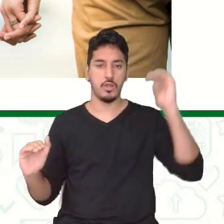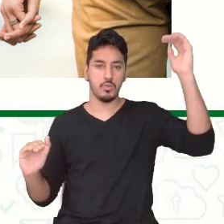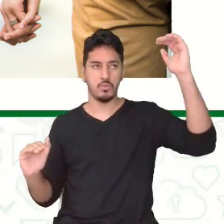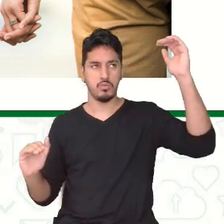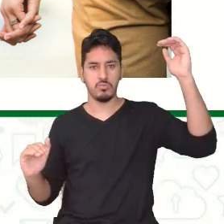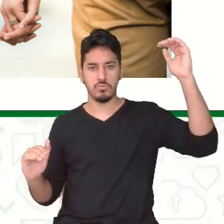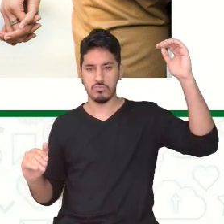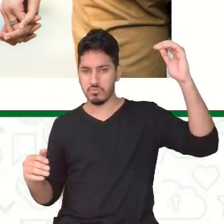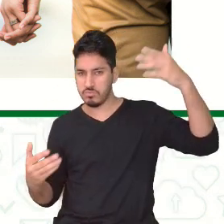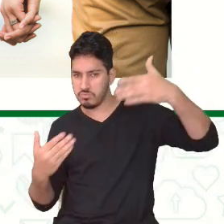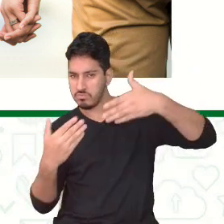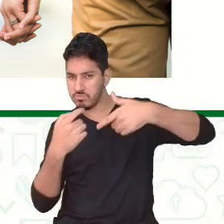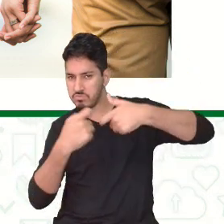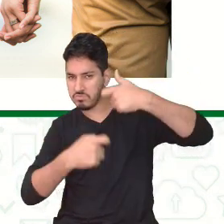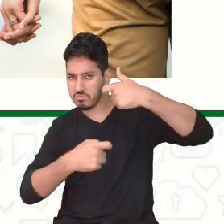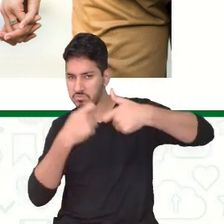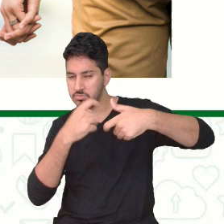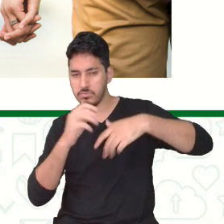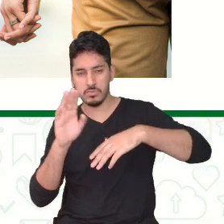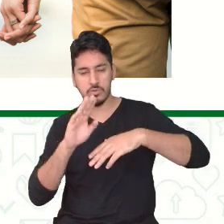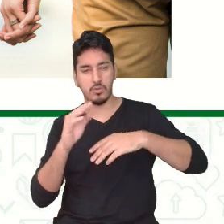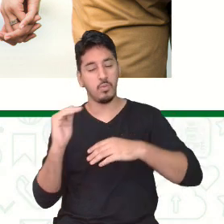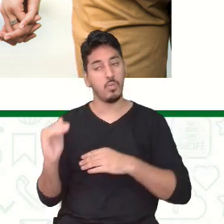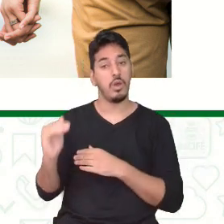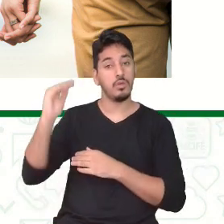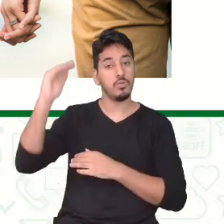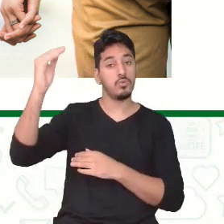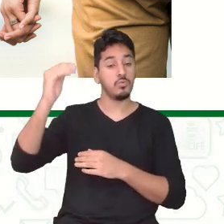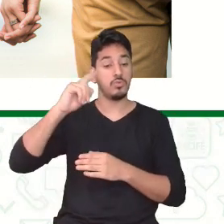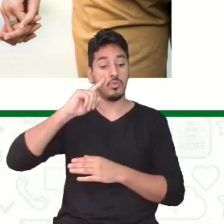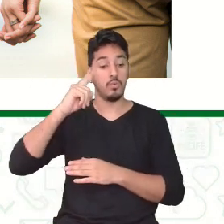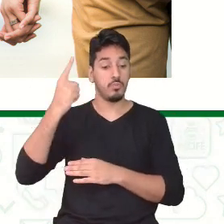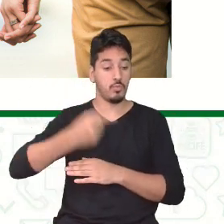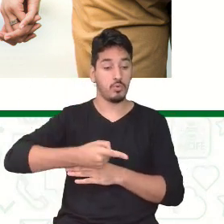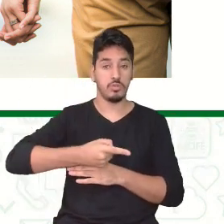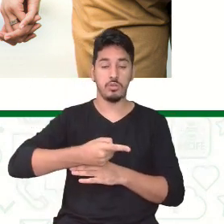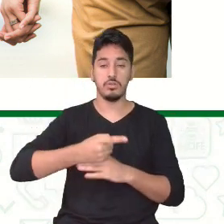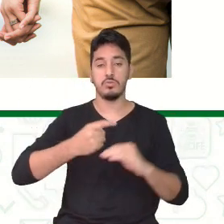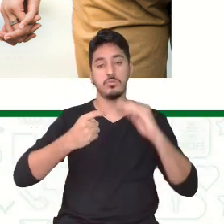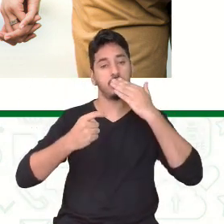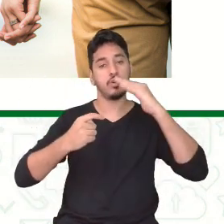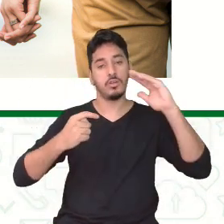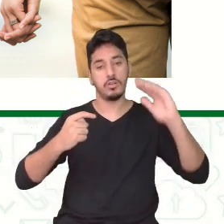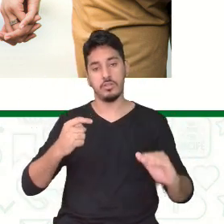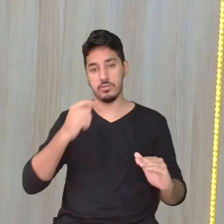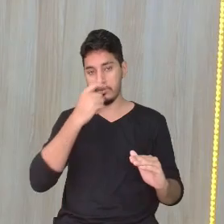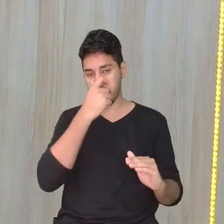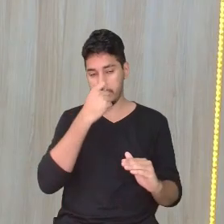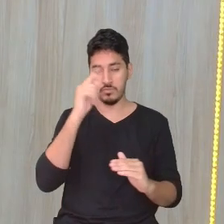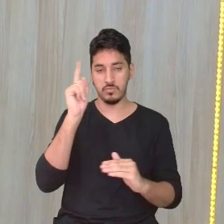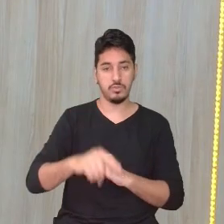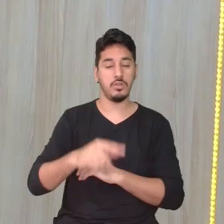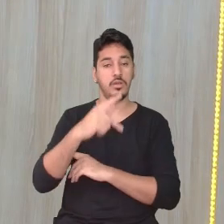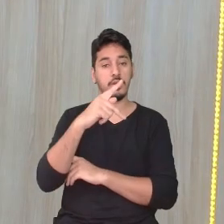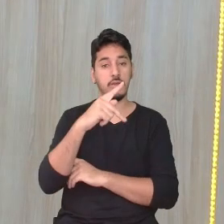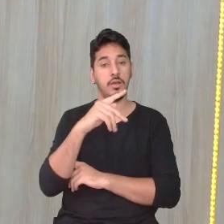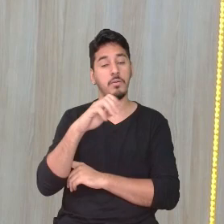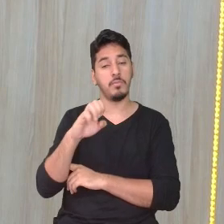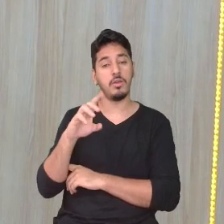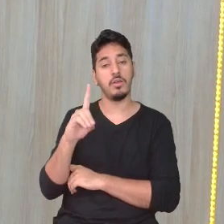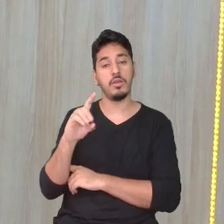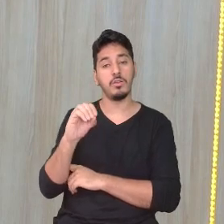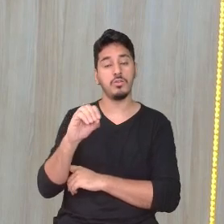Porque o adulto está numa relação de poder e tem esse poder sobre a criança. O nome disso é pedofilia, viu, gente? Bem